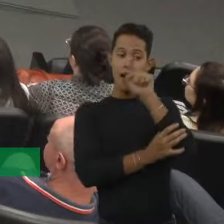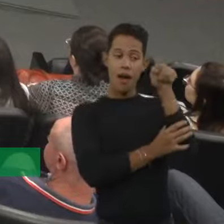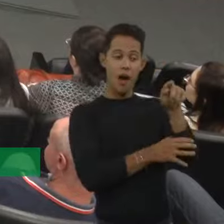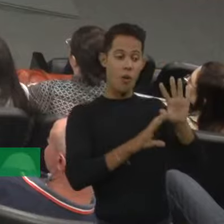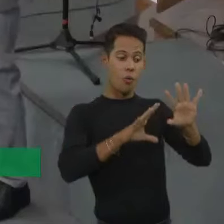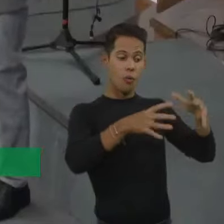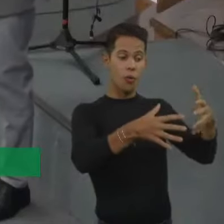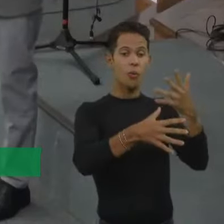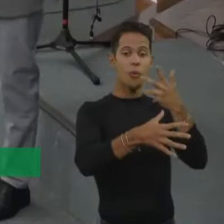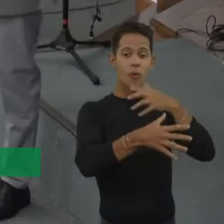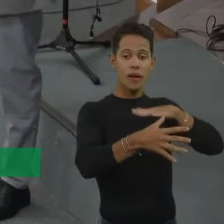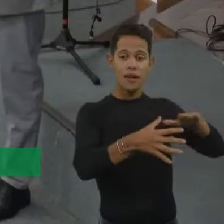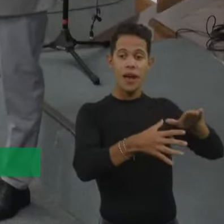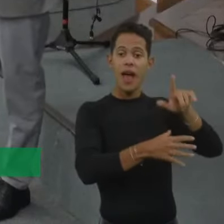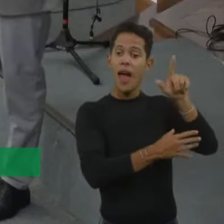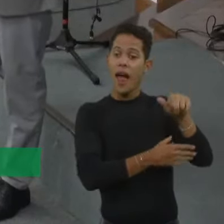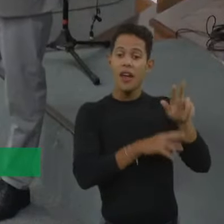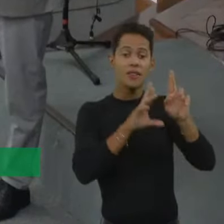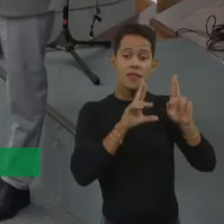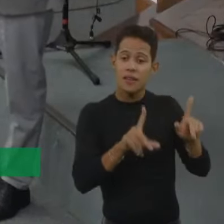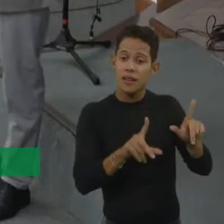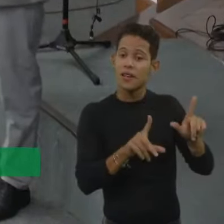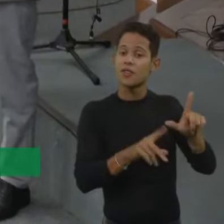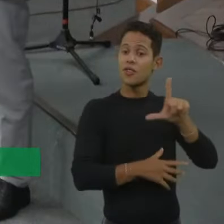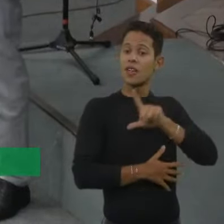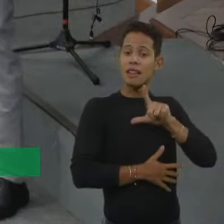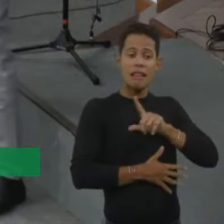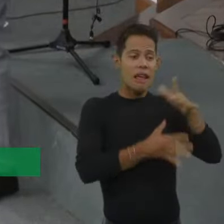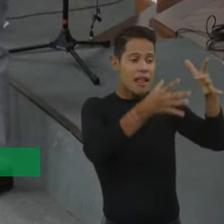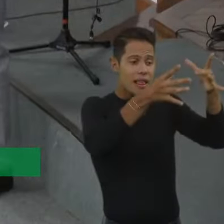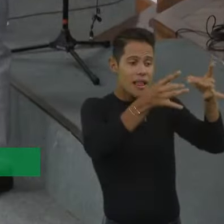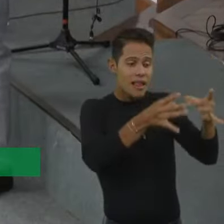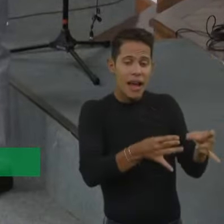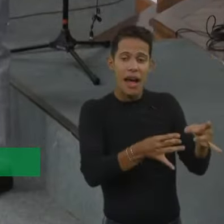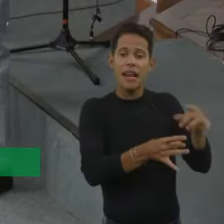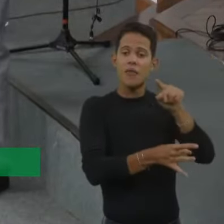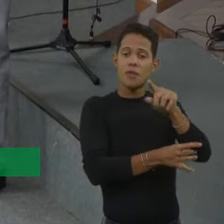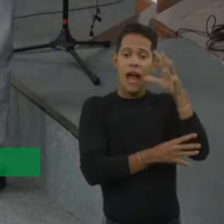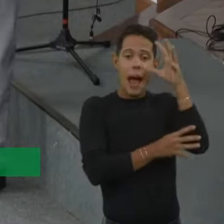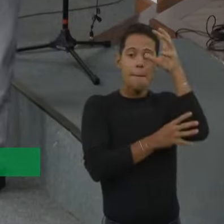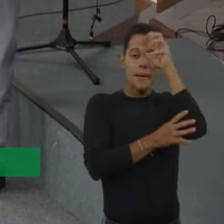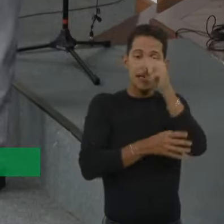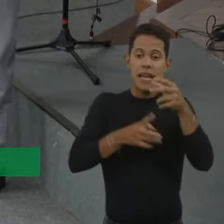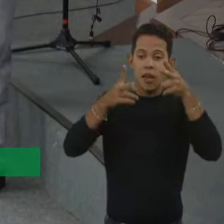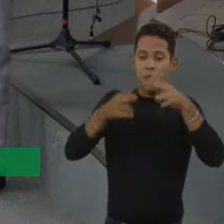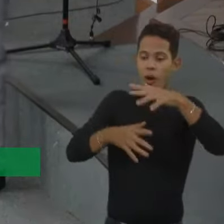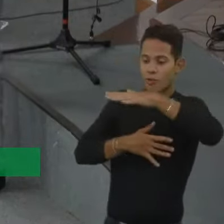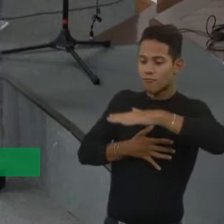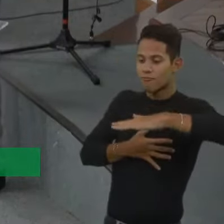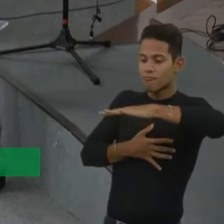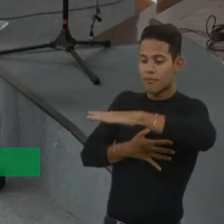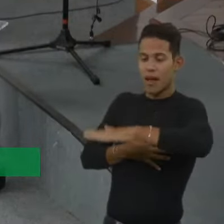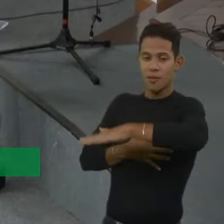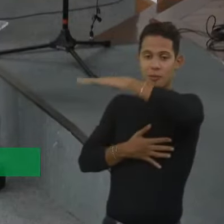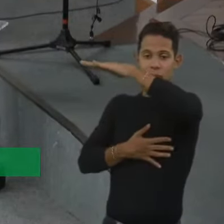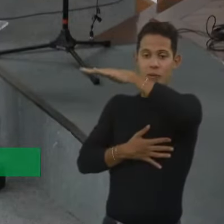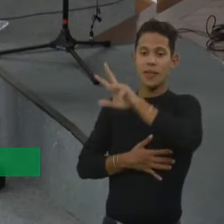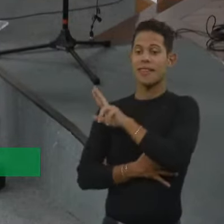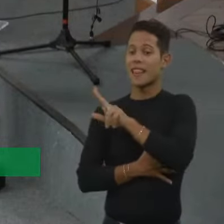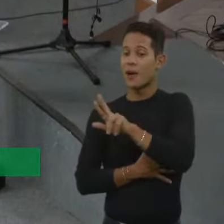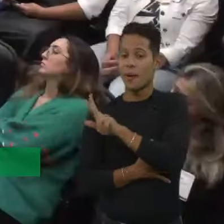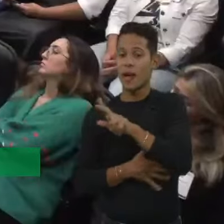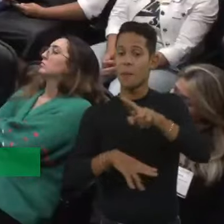Tem peculiaridades que não se aprende de uma forma generalizada. E a importância do pediatra no posto de